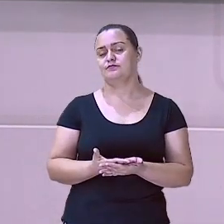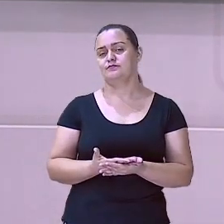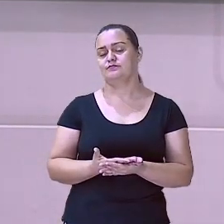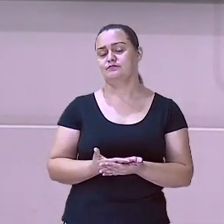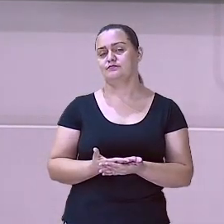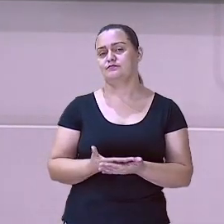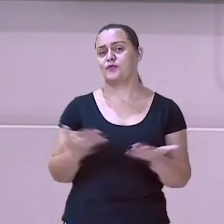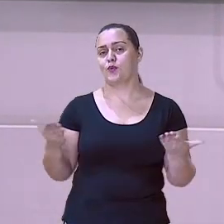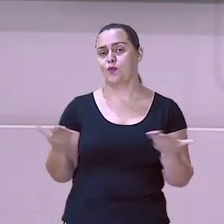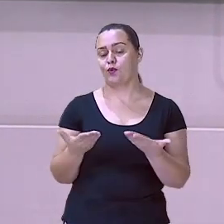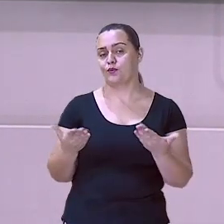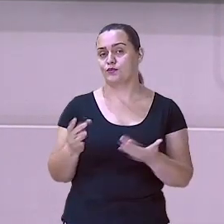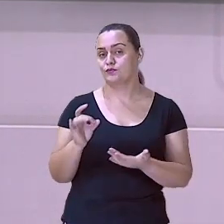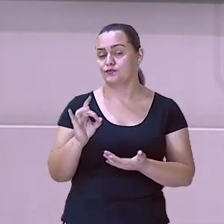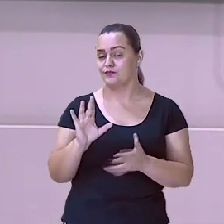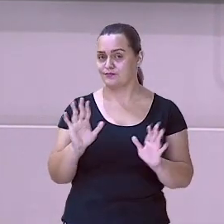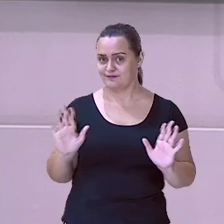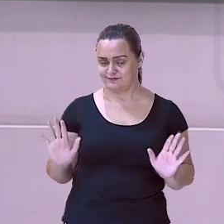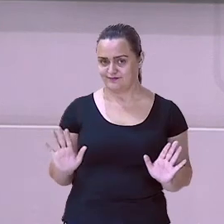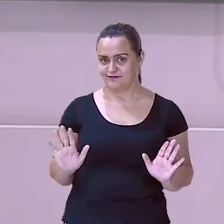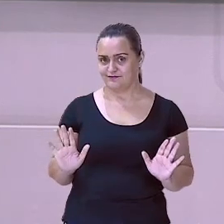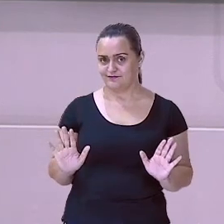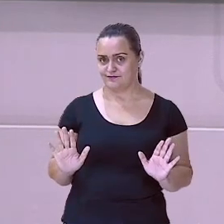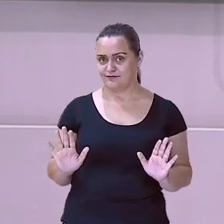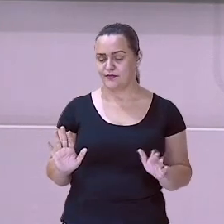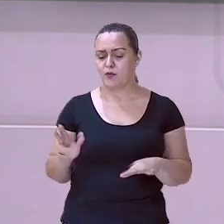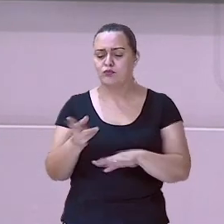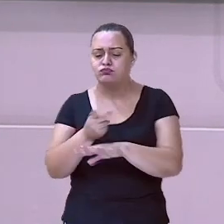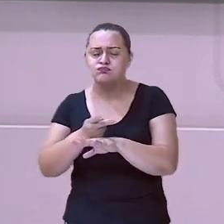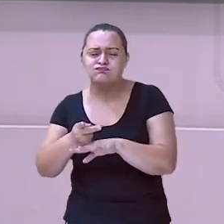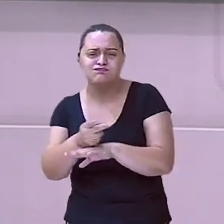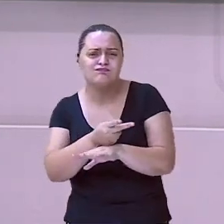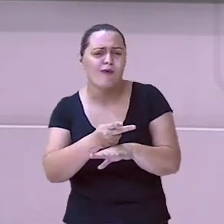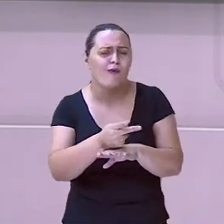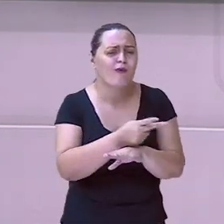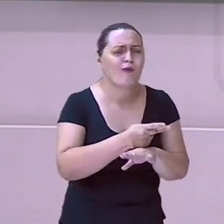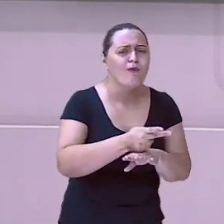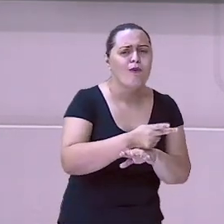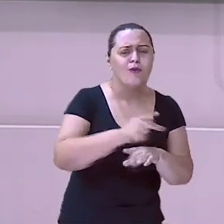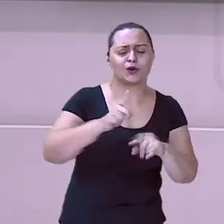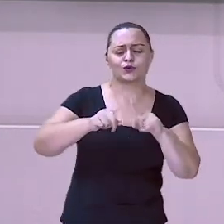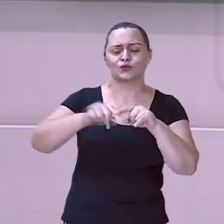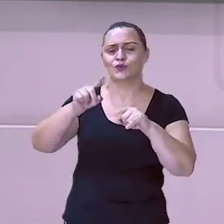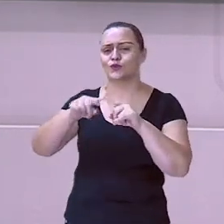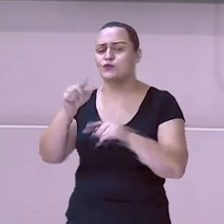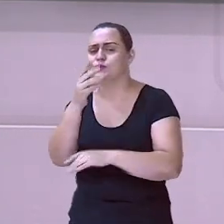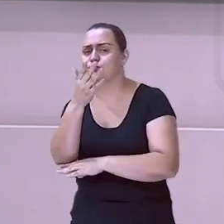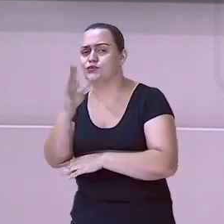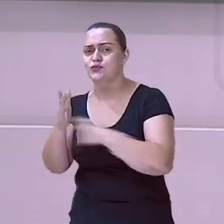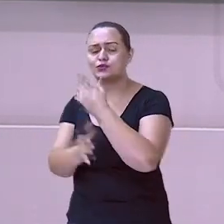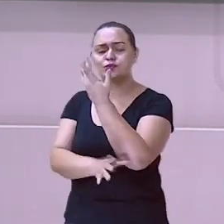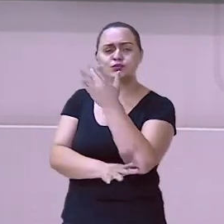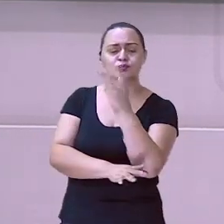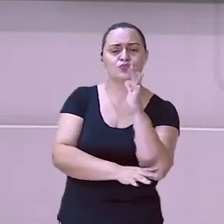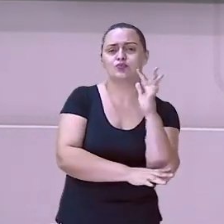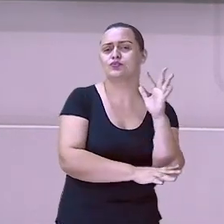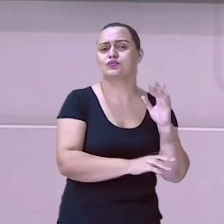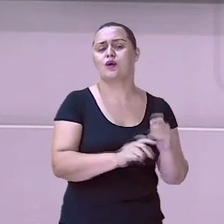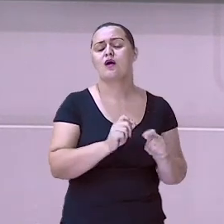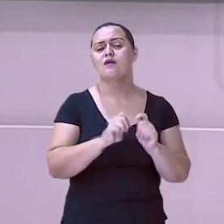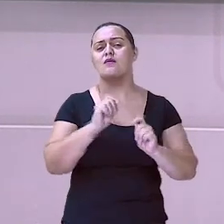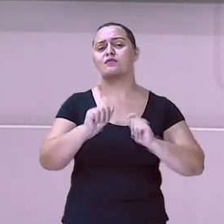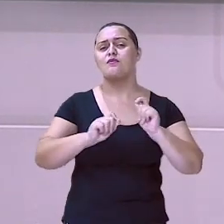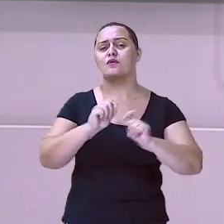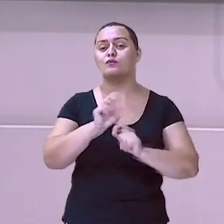ficando por aqui, que a busca dos recursos, a busca de riquezas, fez com que todo esse